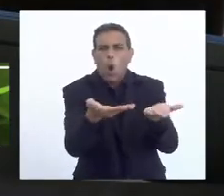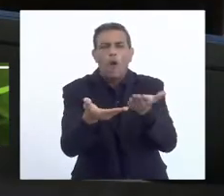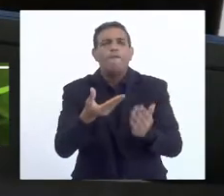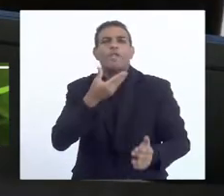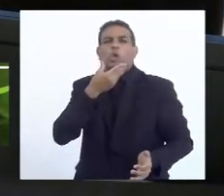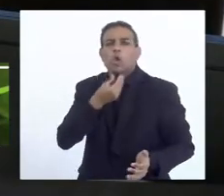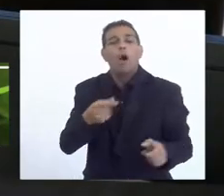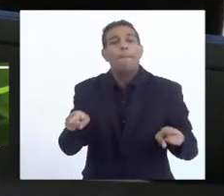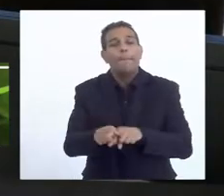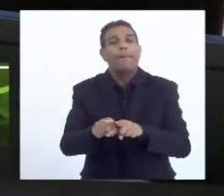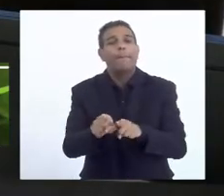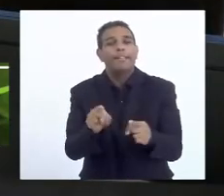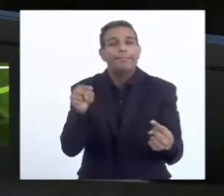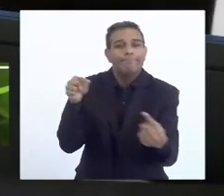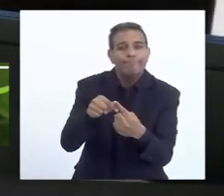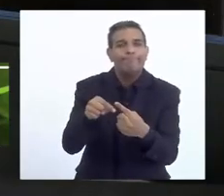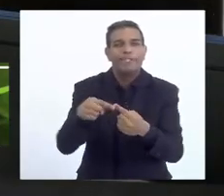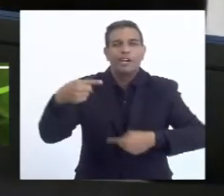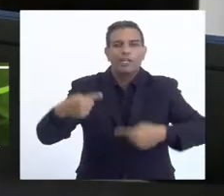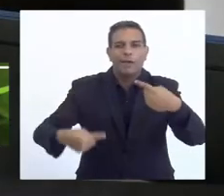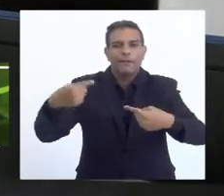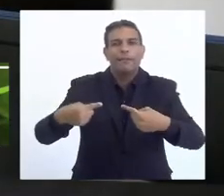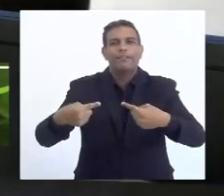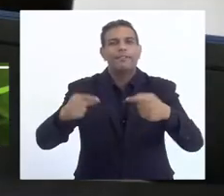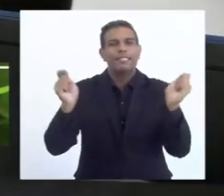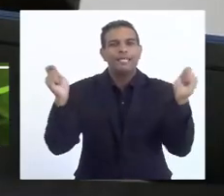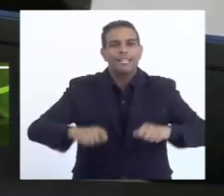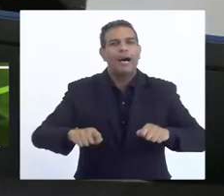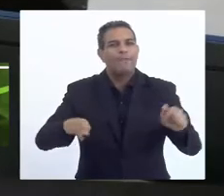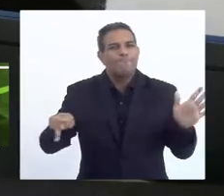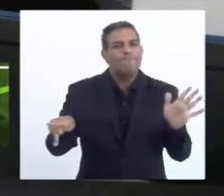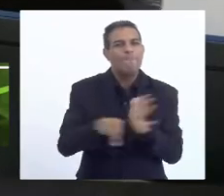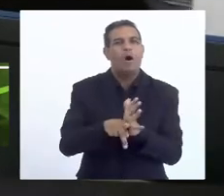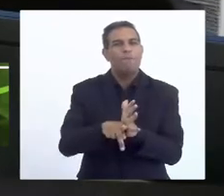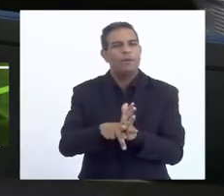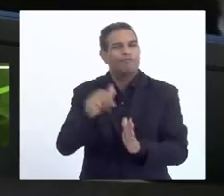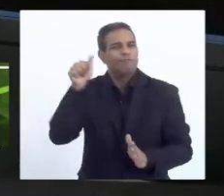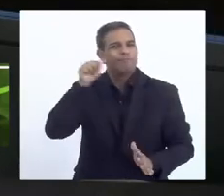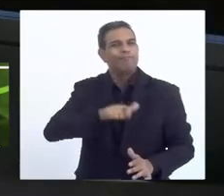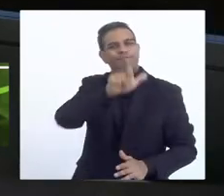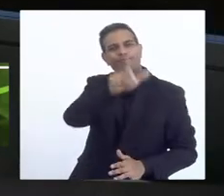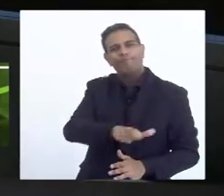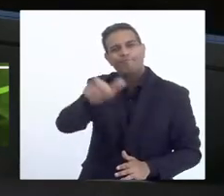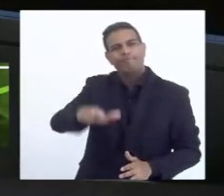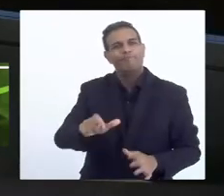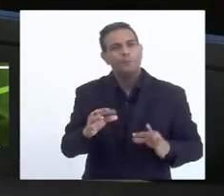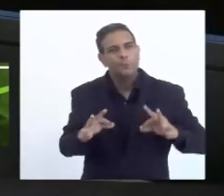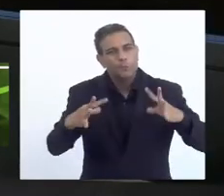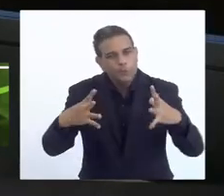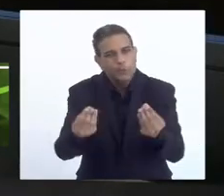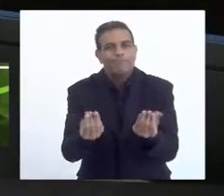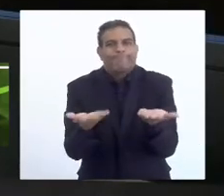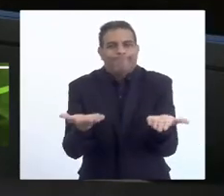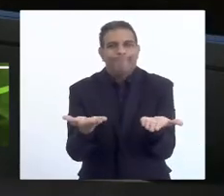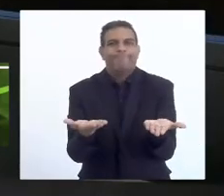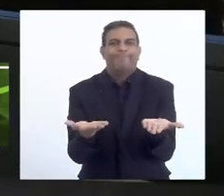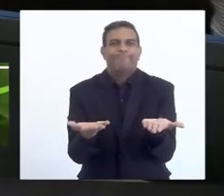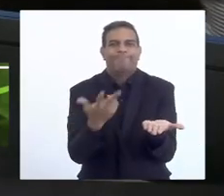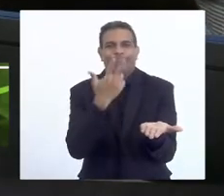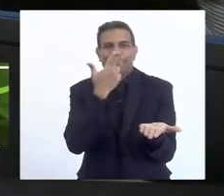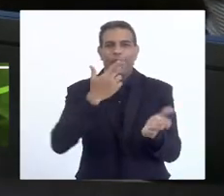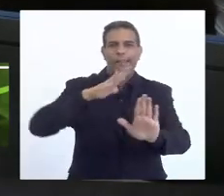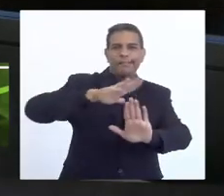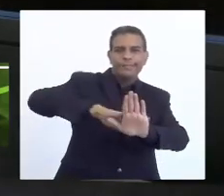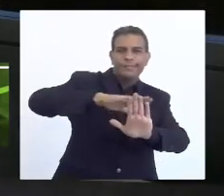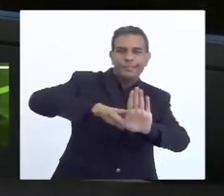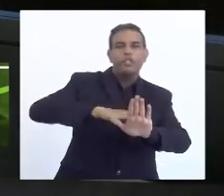mas é evidente também que esse debate ele é subestimado também, muitas vezes, por muitos